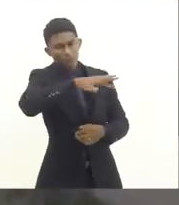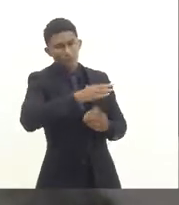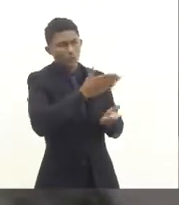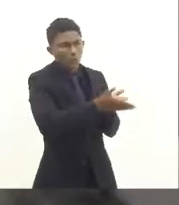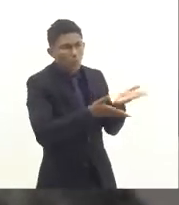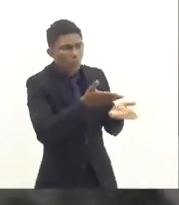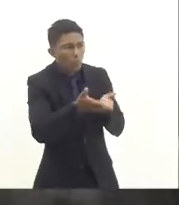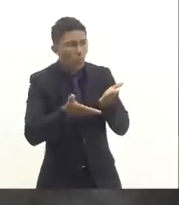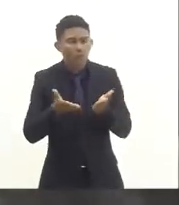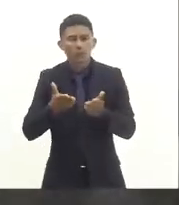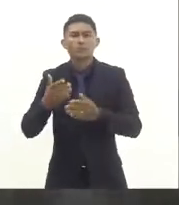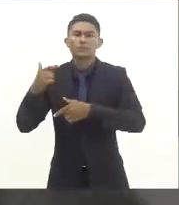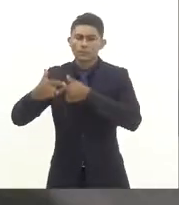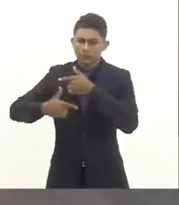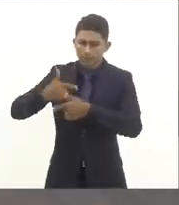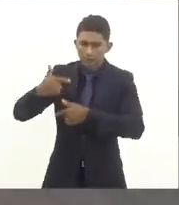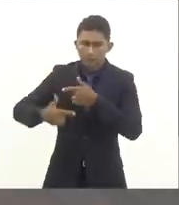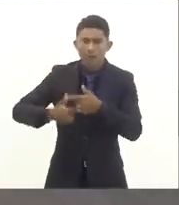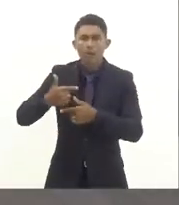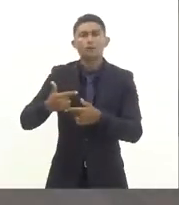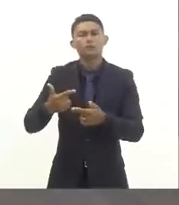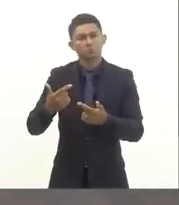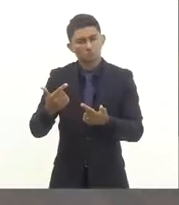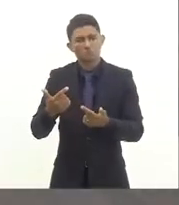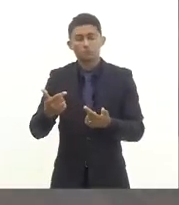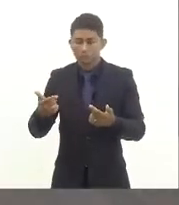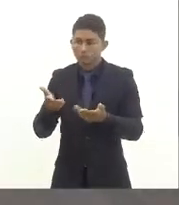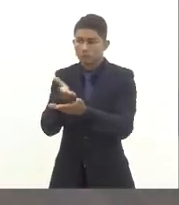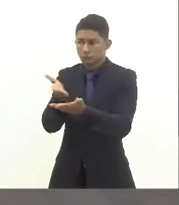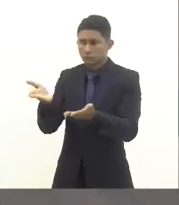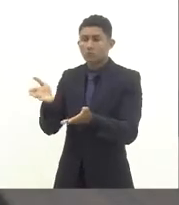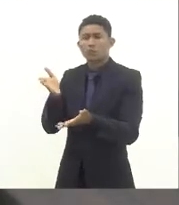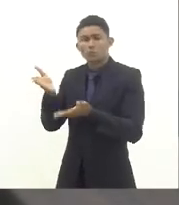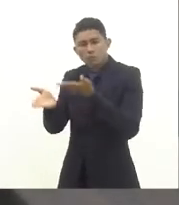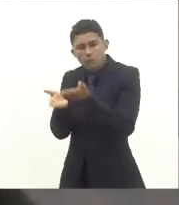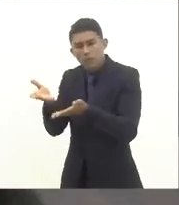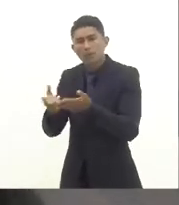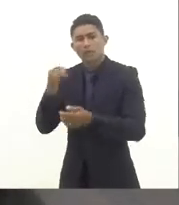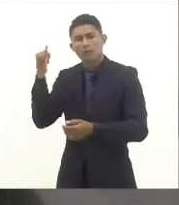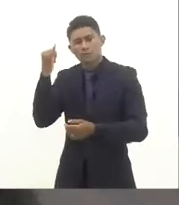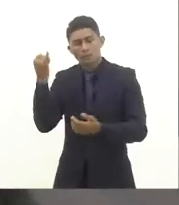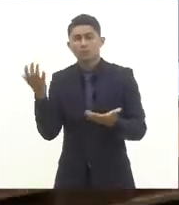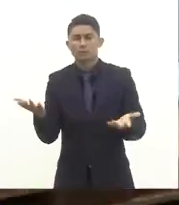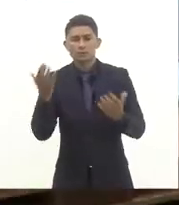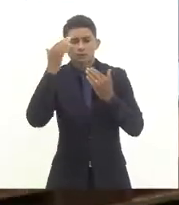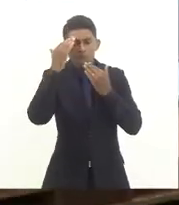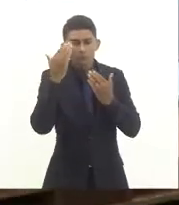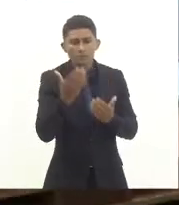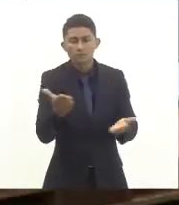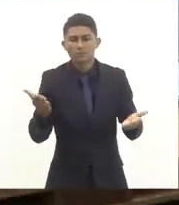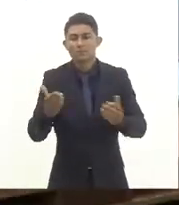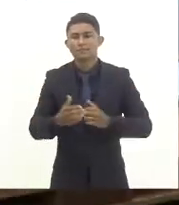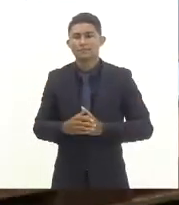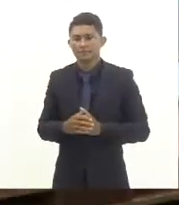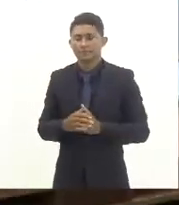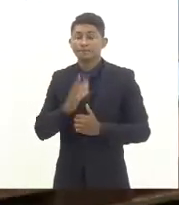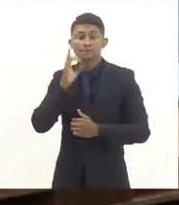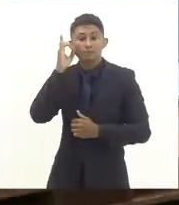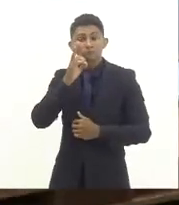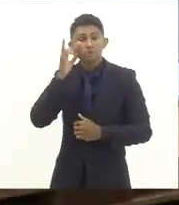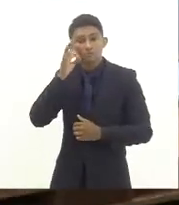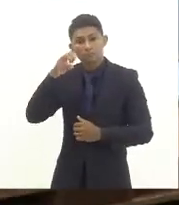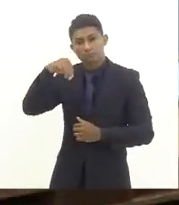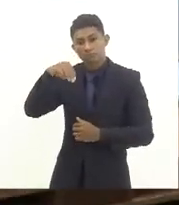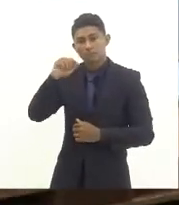melhor tratamento é Cuidar de quem cuida então Celebrar mais uma vez aprovação desse projeto obrigado a presidente deputada Martha Rocha